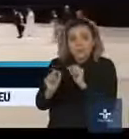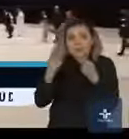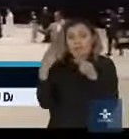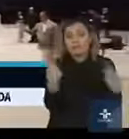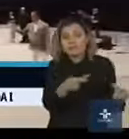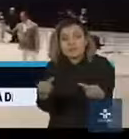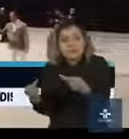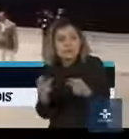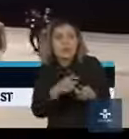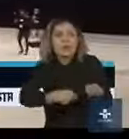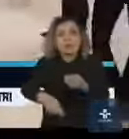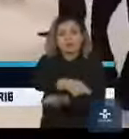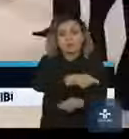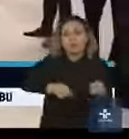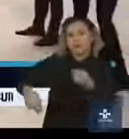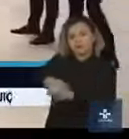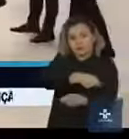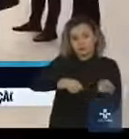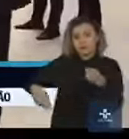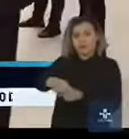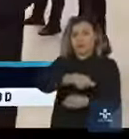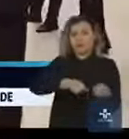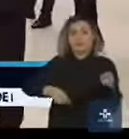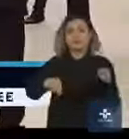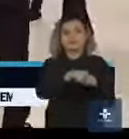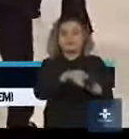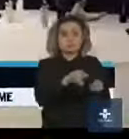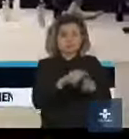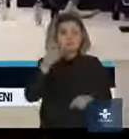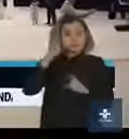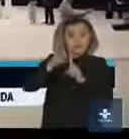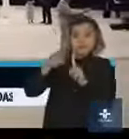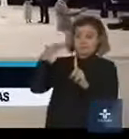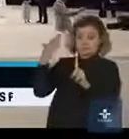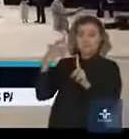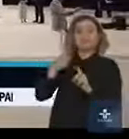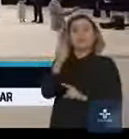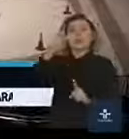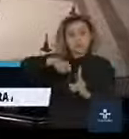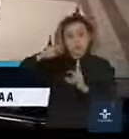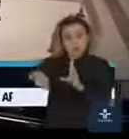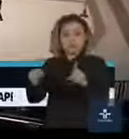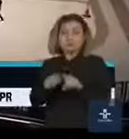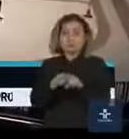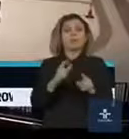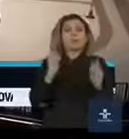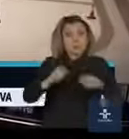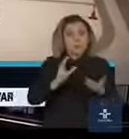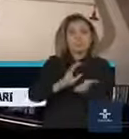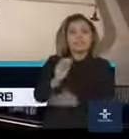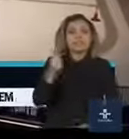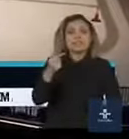missão comercial do governo paulista aos Emirados Árabes no mês passado. Aberta há 8 meses, ela pode receber até 17